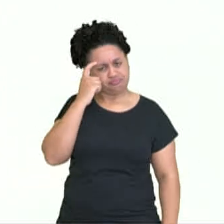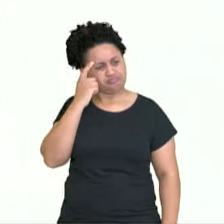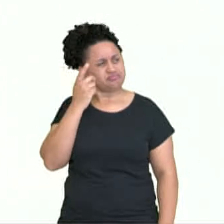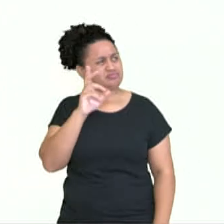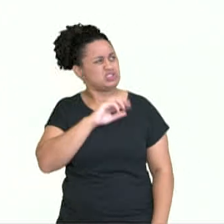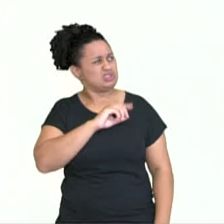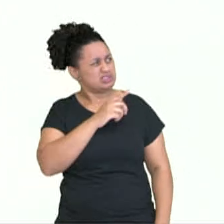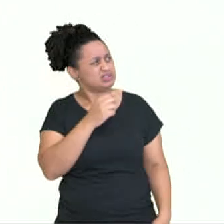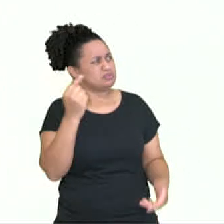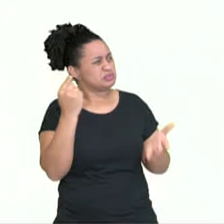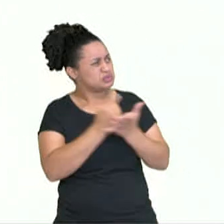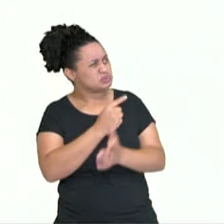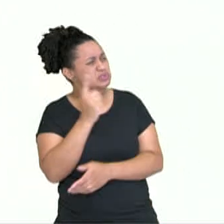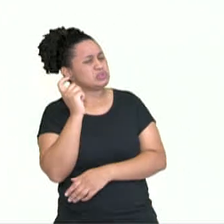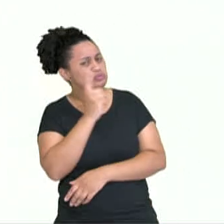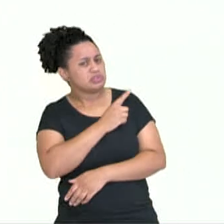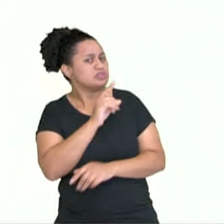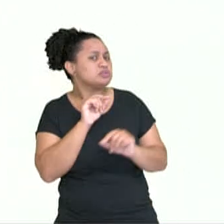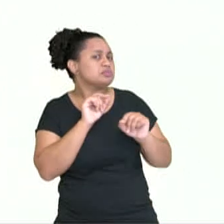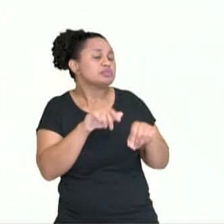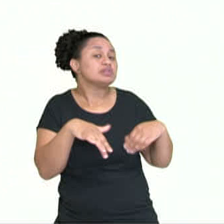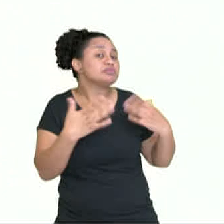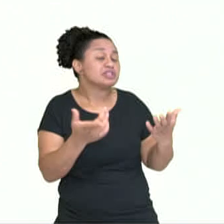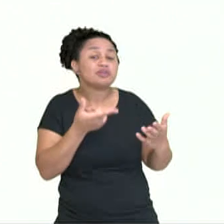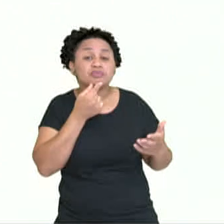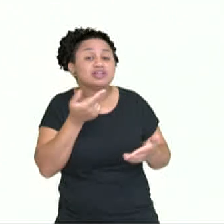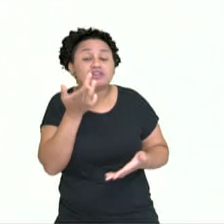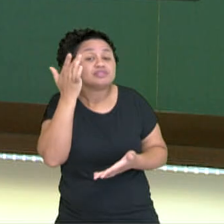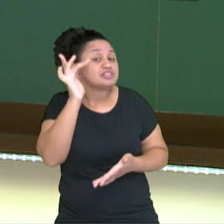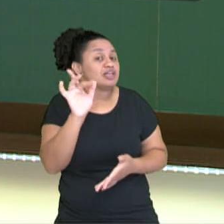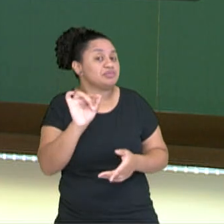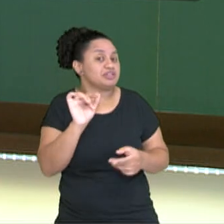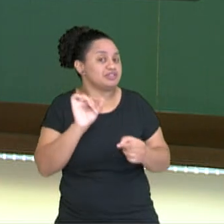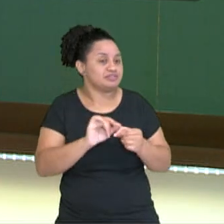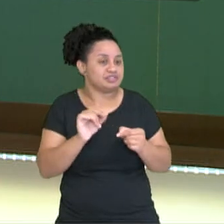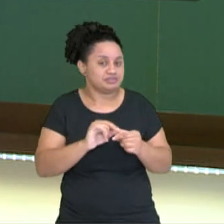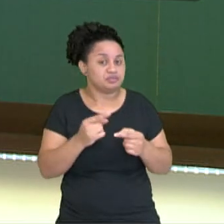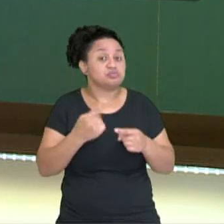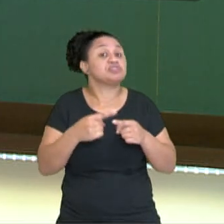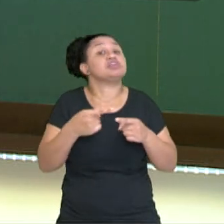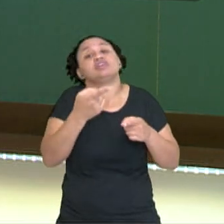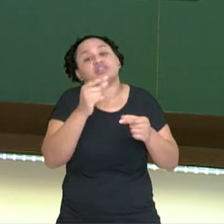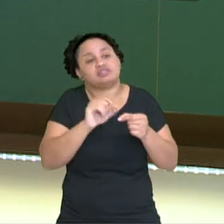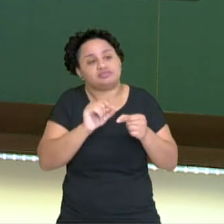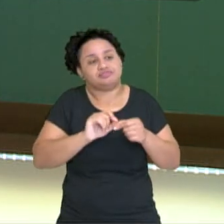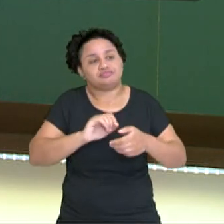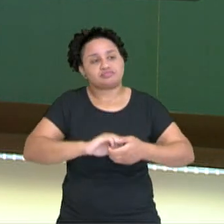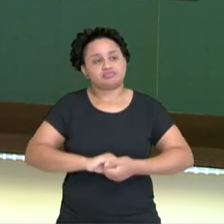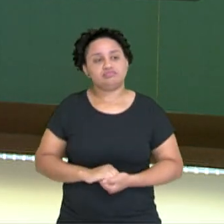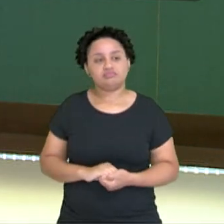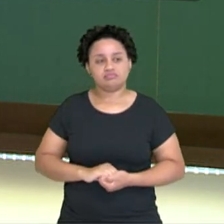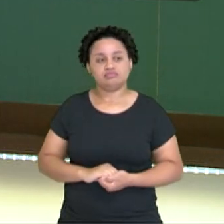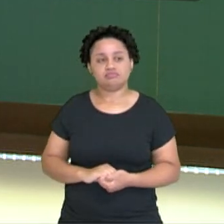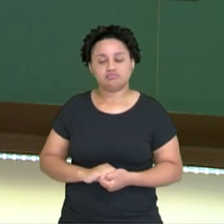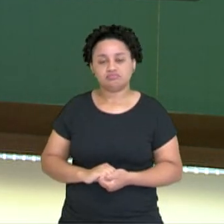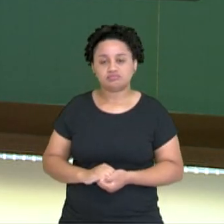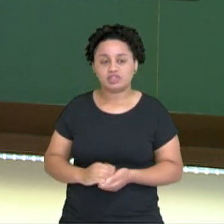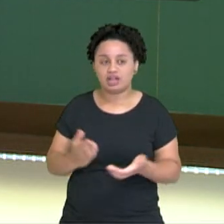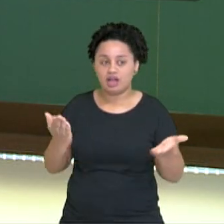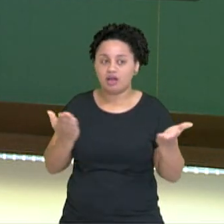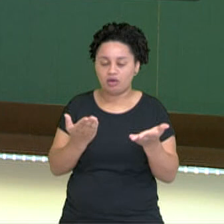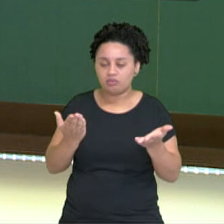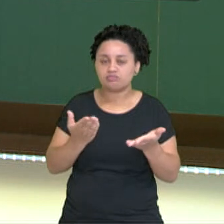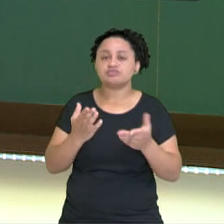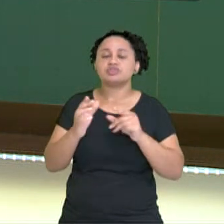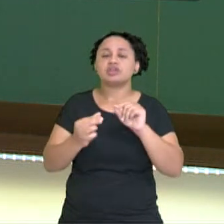isso é uma pergunta difícil ou o quê? Nem ele sabe o motivo dele estar fazendo aquilo, ok? Agora aqui, pessoal, eu vou mostrar